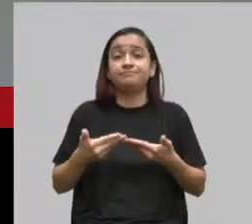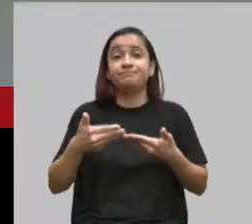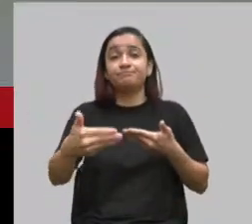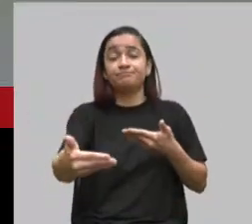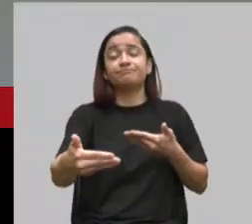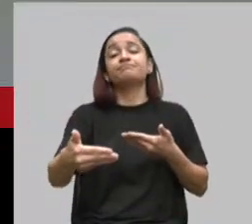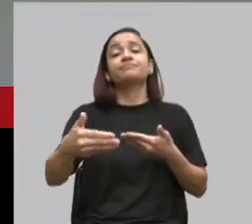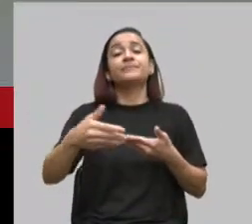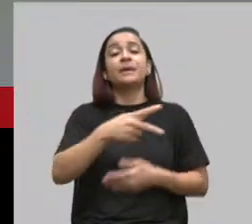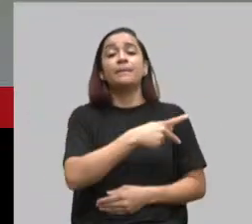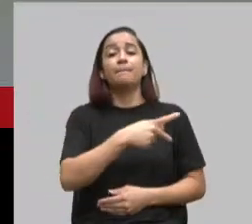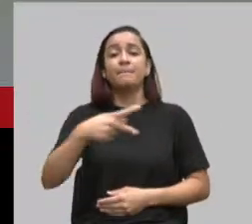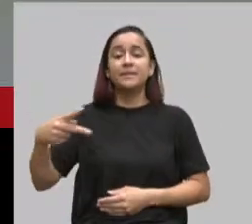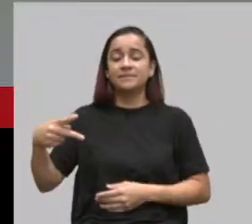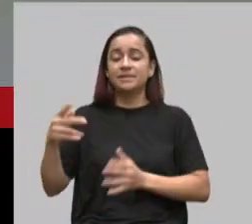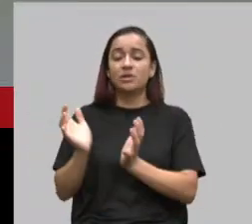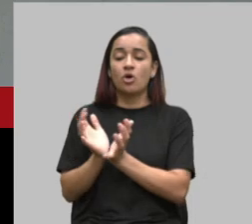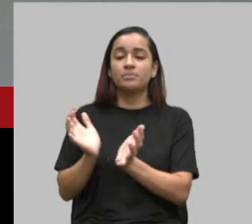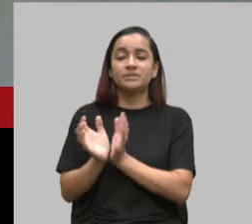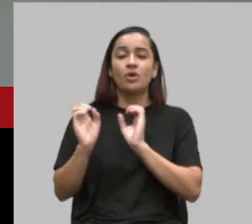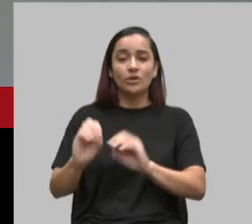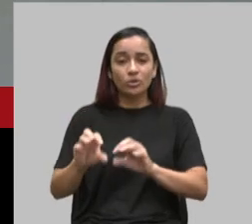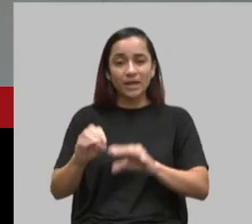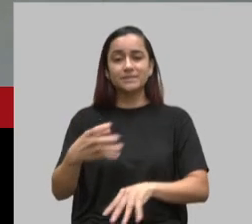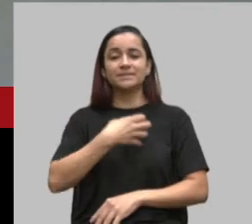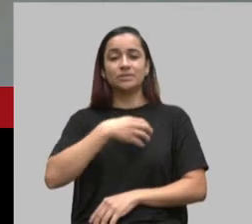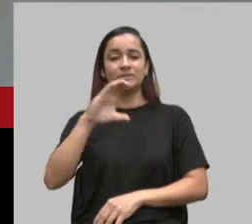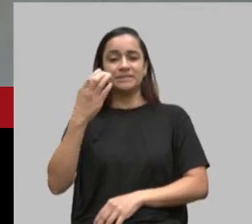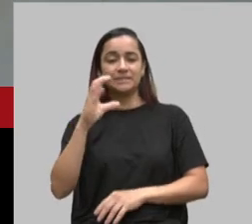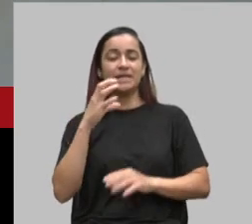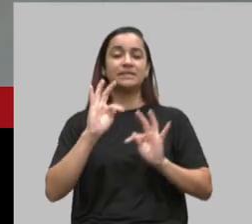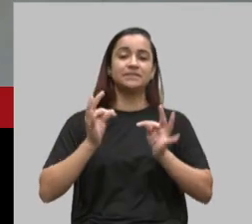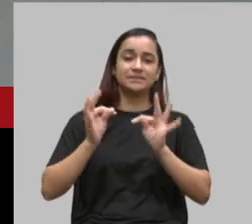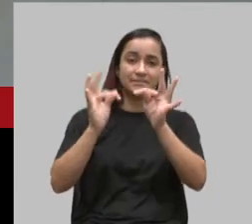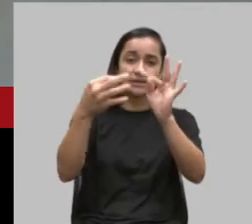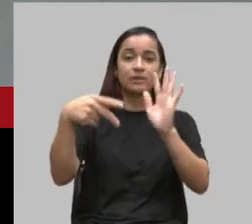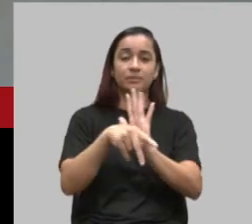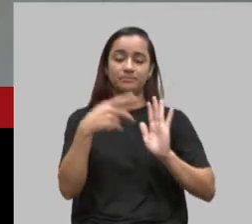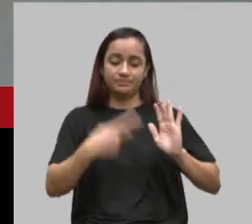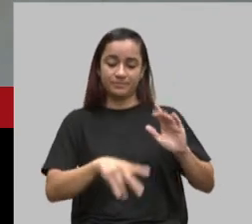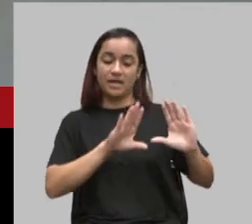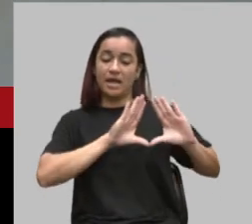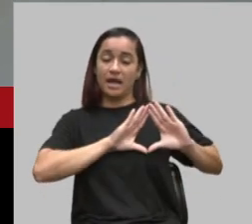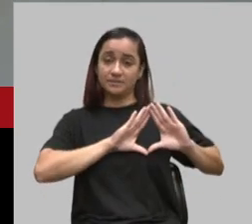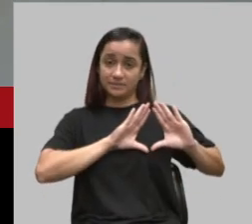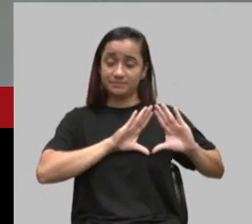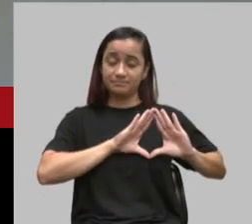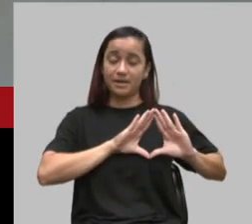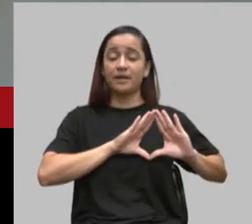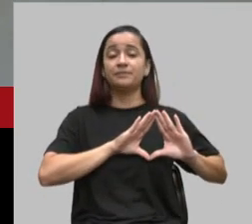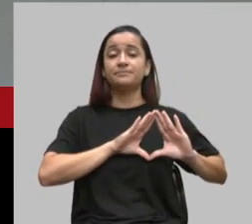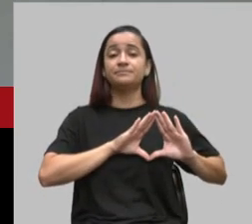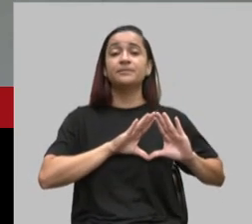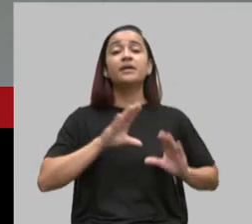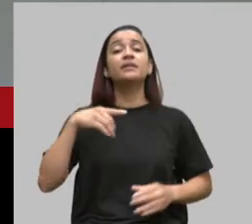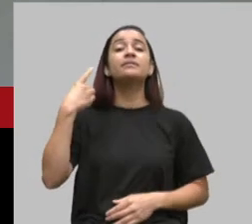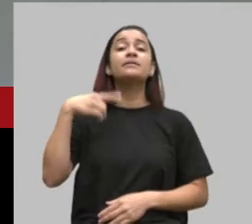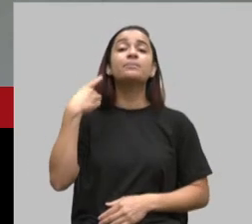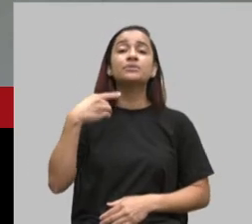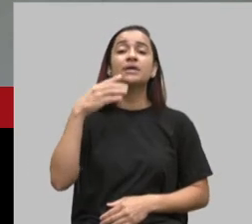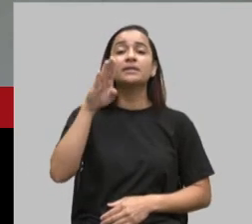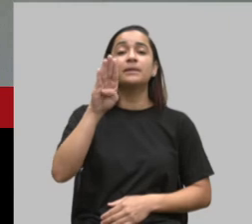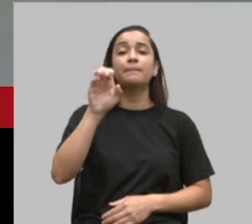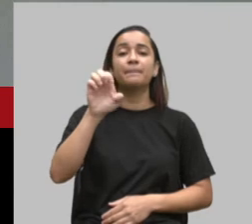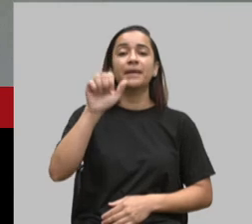obrigado Educação Ciência e Tecnologia da Assembleia Legislativa de Minas Gerais deputada Beatriz